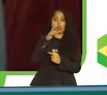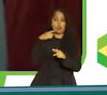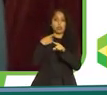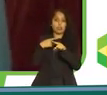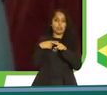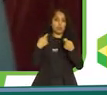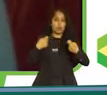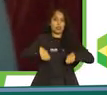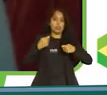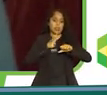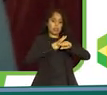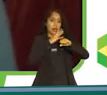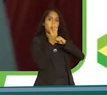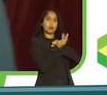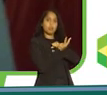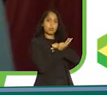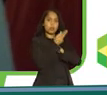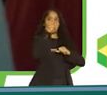auxílio necessário,